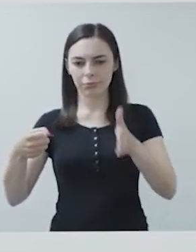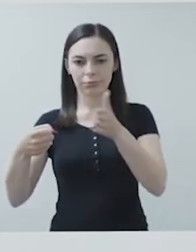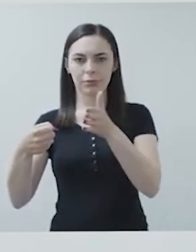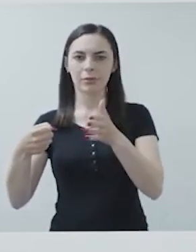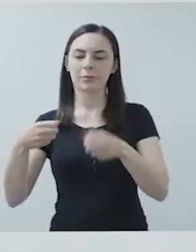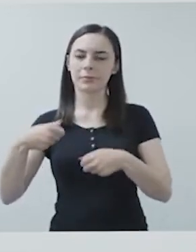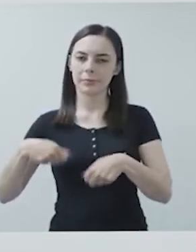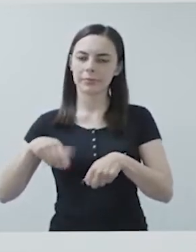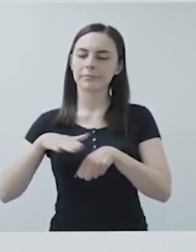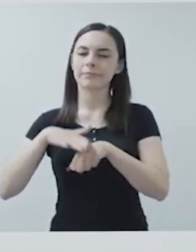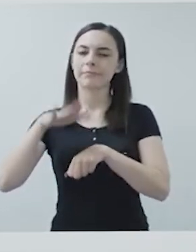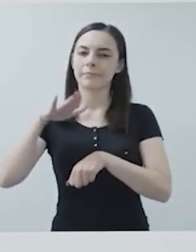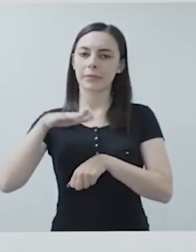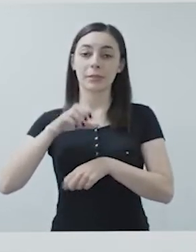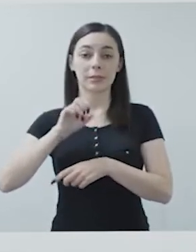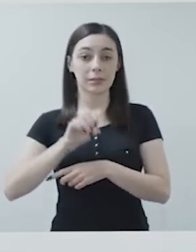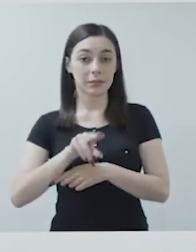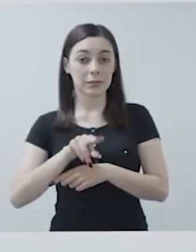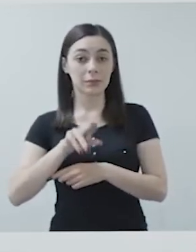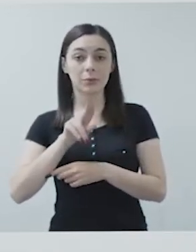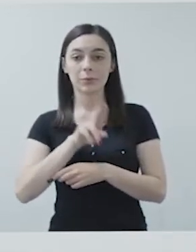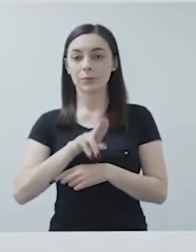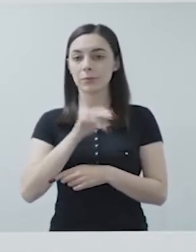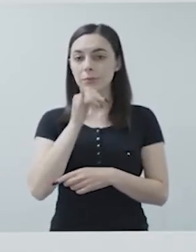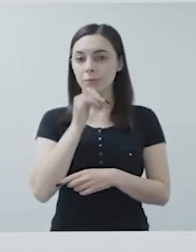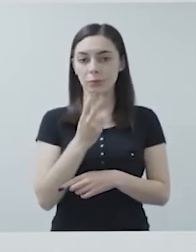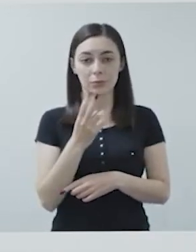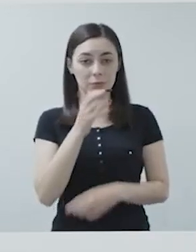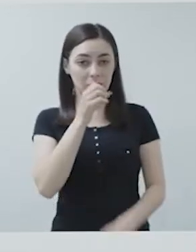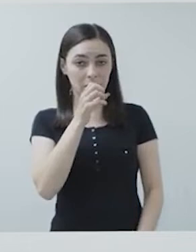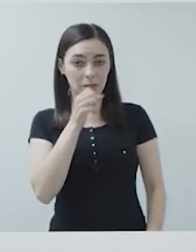usar o conjunto número 1, vai ser pouco